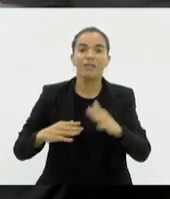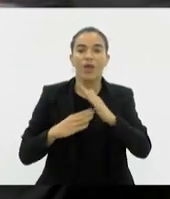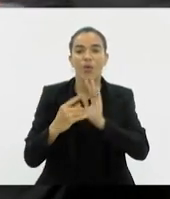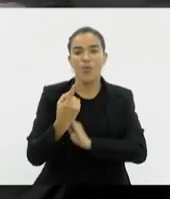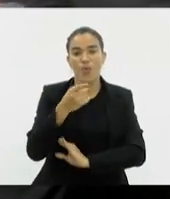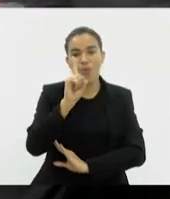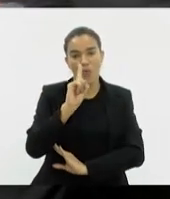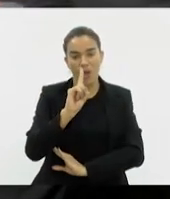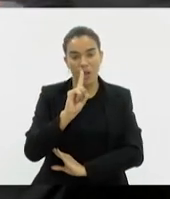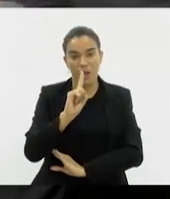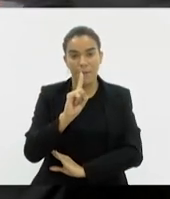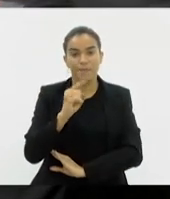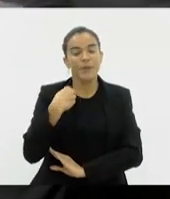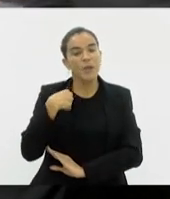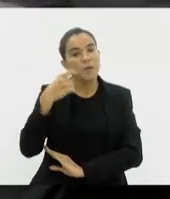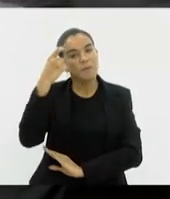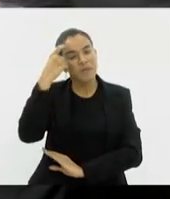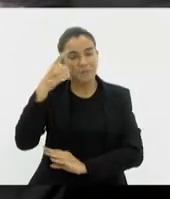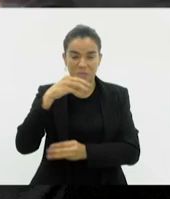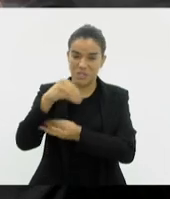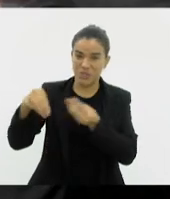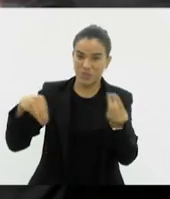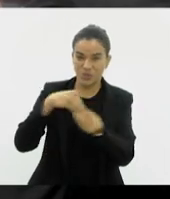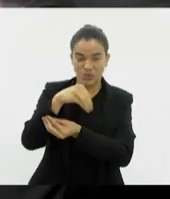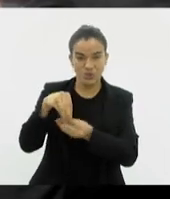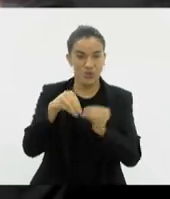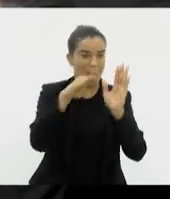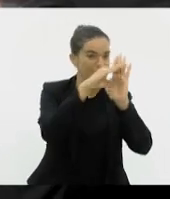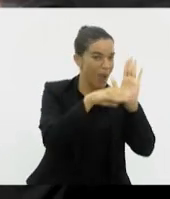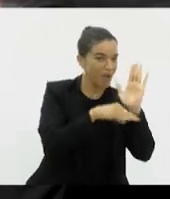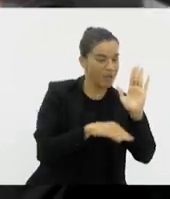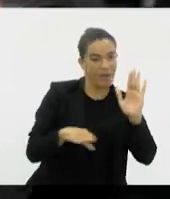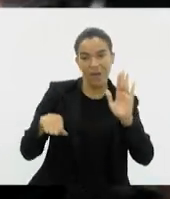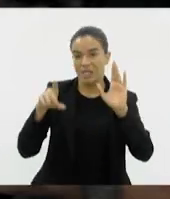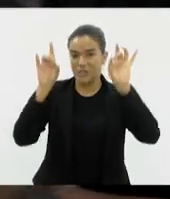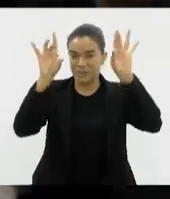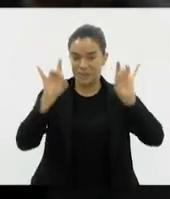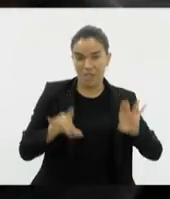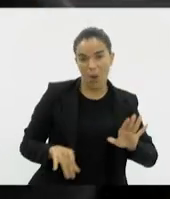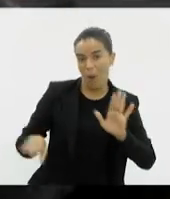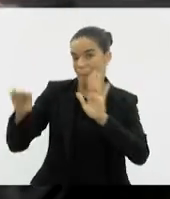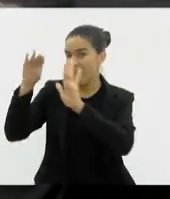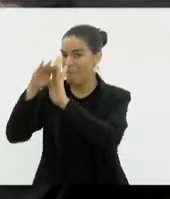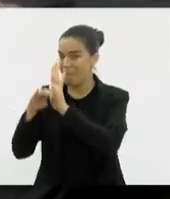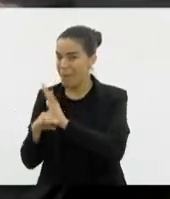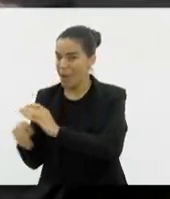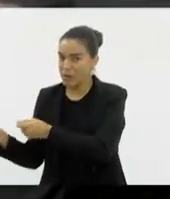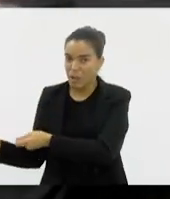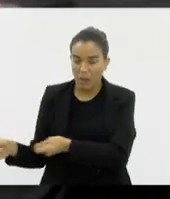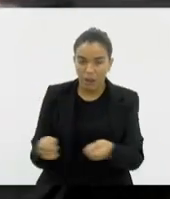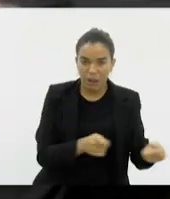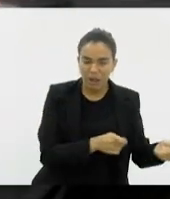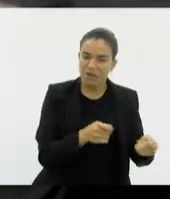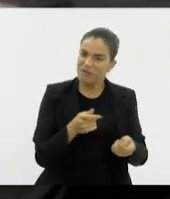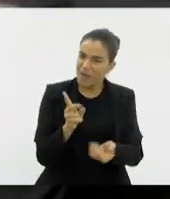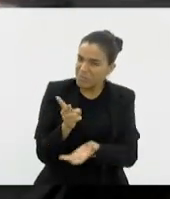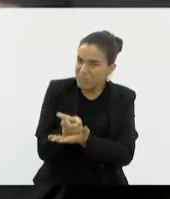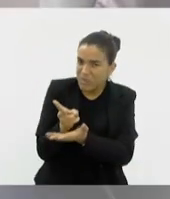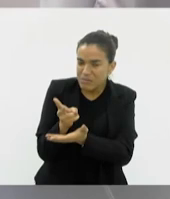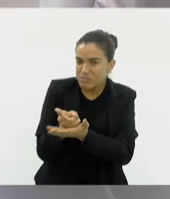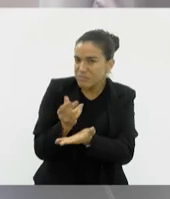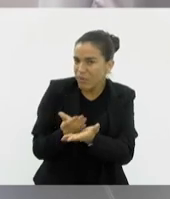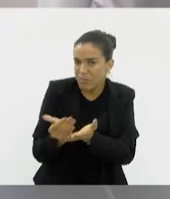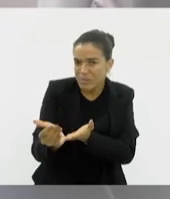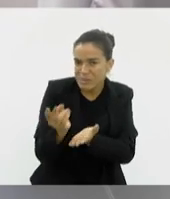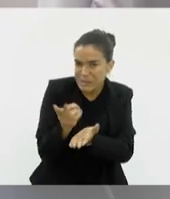hora. No meu entendimento, se misturar as duas pautas, vai ficar mais confuso vamos ainda. Vamos fazer o seguinte, Miki. Vamos esgotar essa que a gente já começou. Vamos